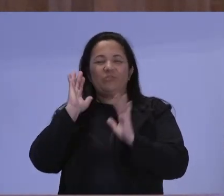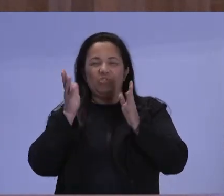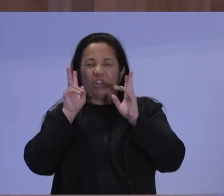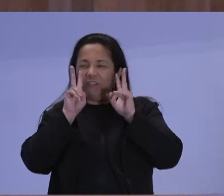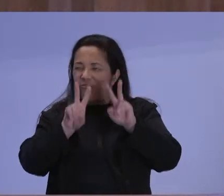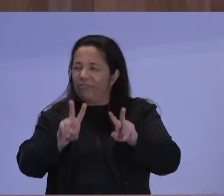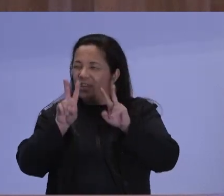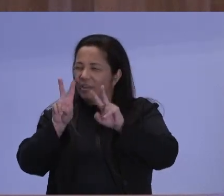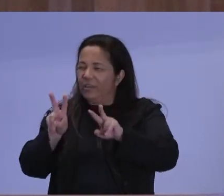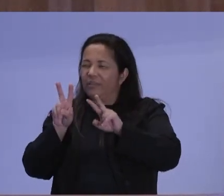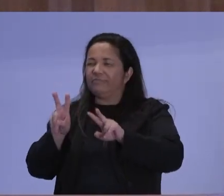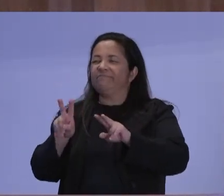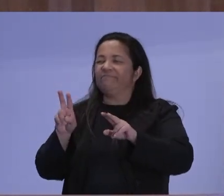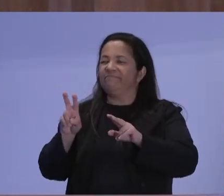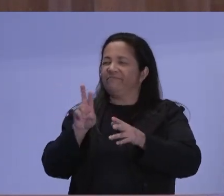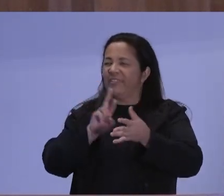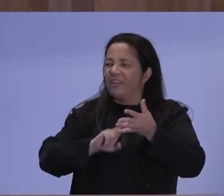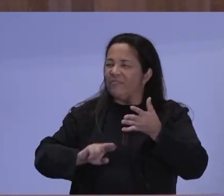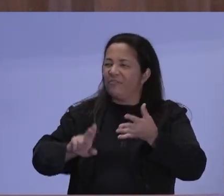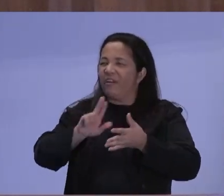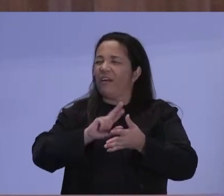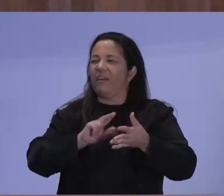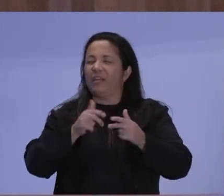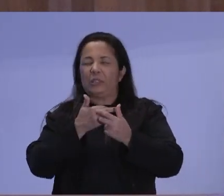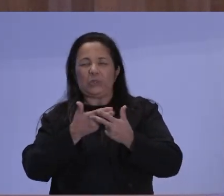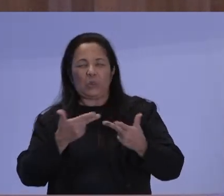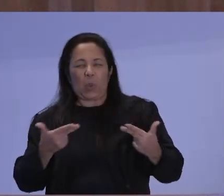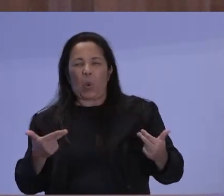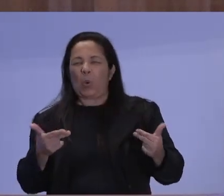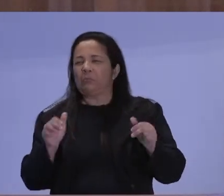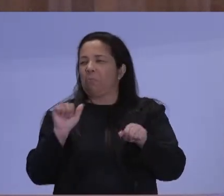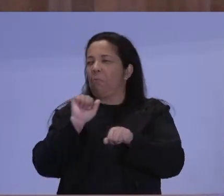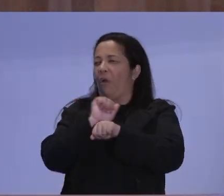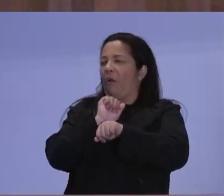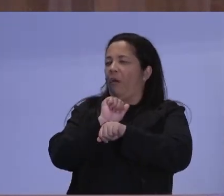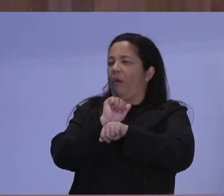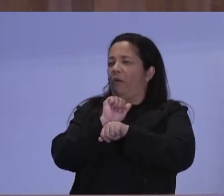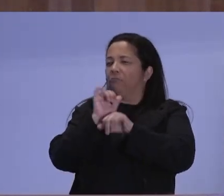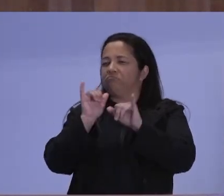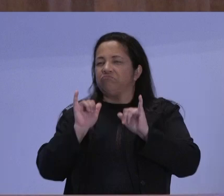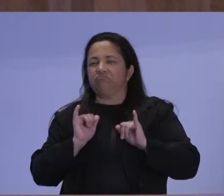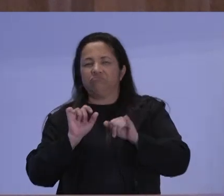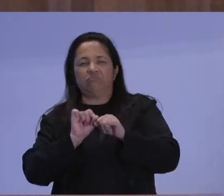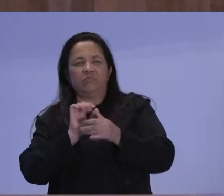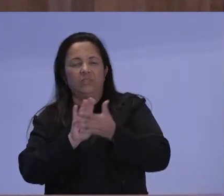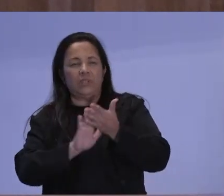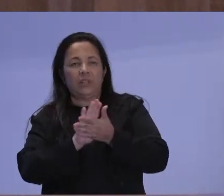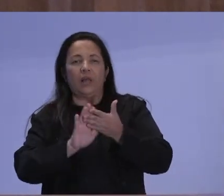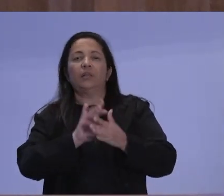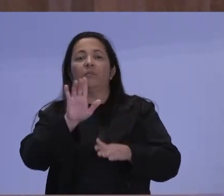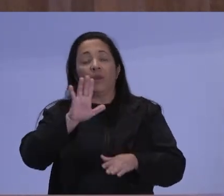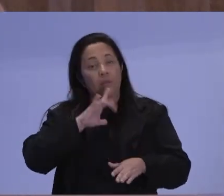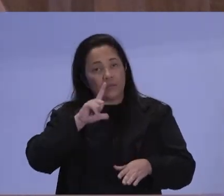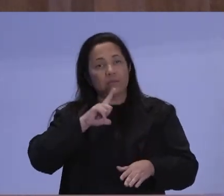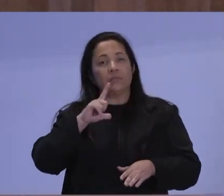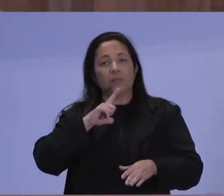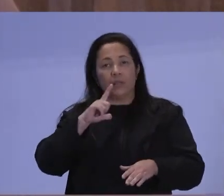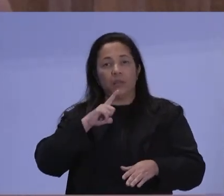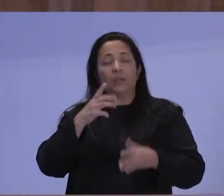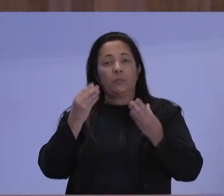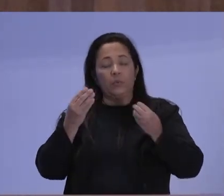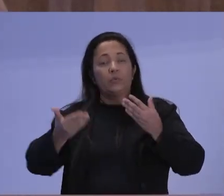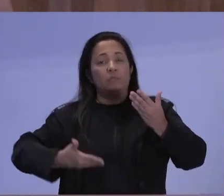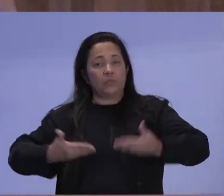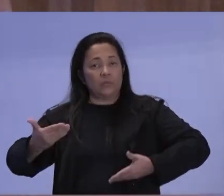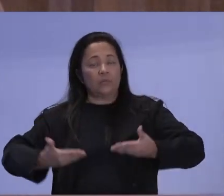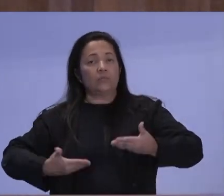sem funcionar, mas eu já vi muita coisa melhorar ao longo desses últimos anos aqui, e geralmente tem a mão de um servidor, de uma servidora dedicado